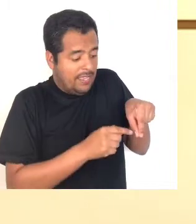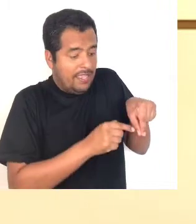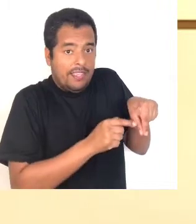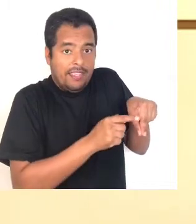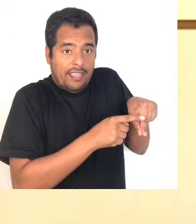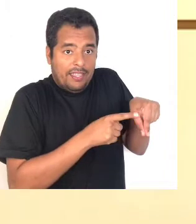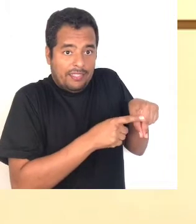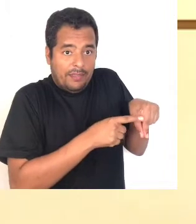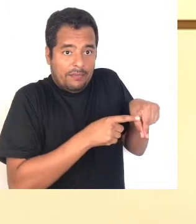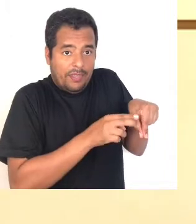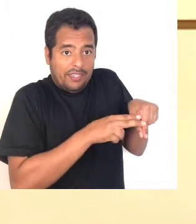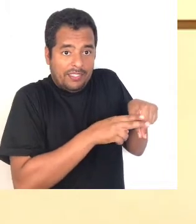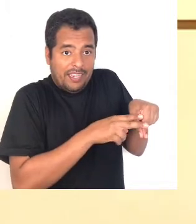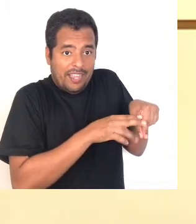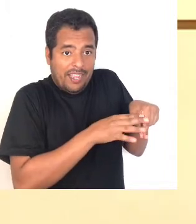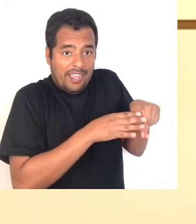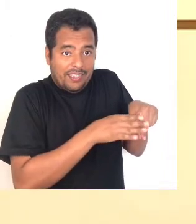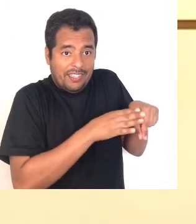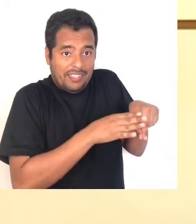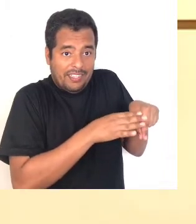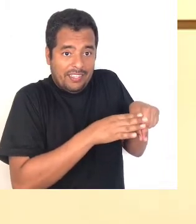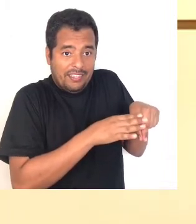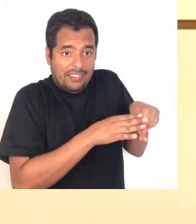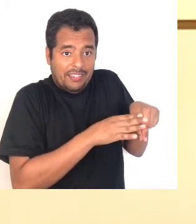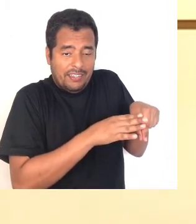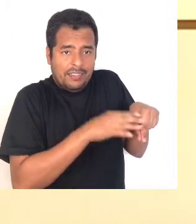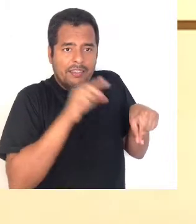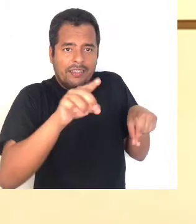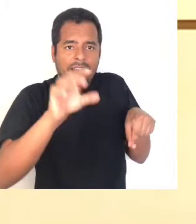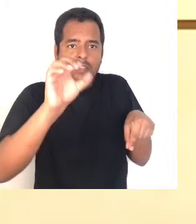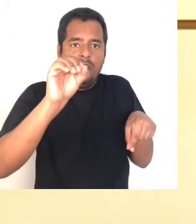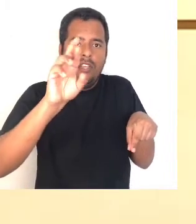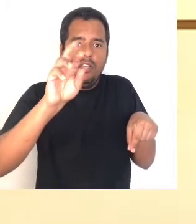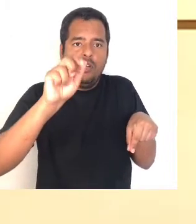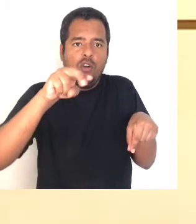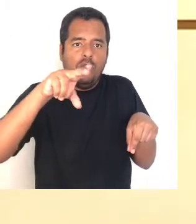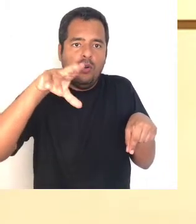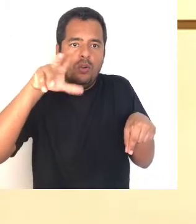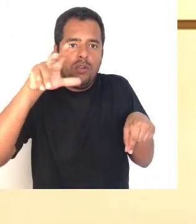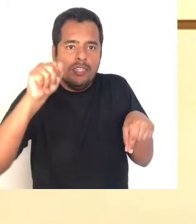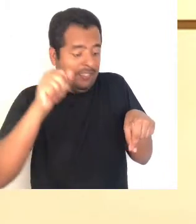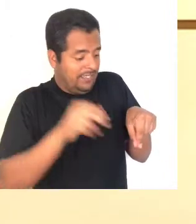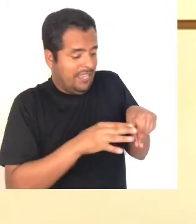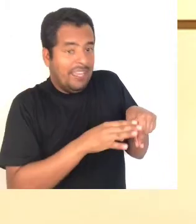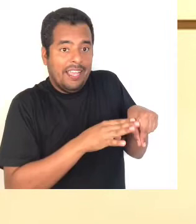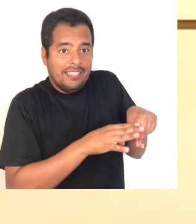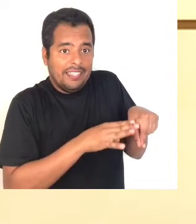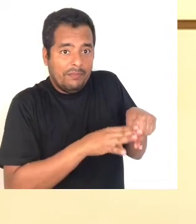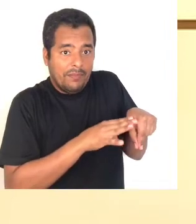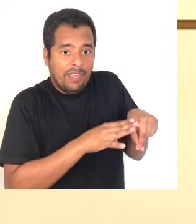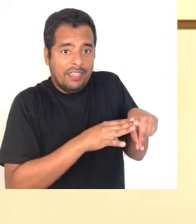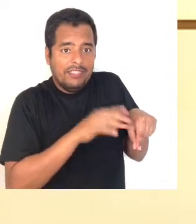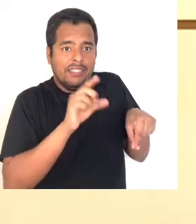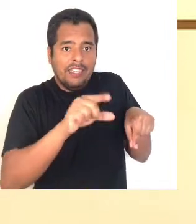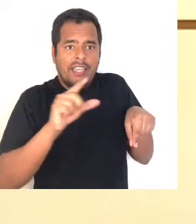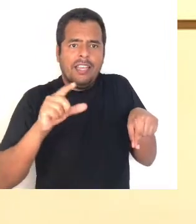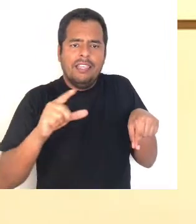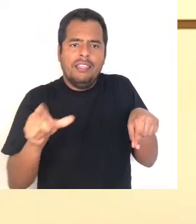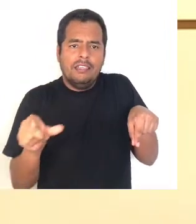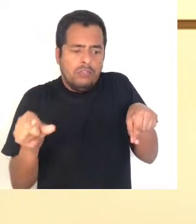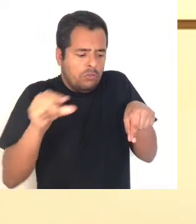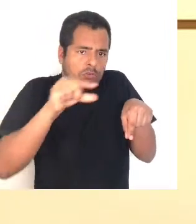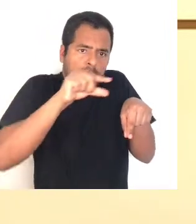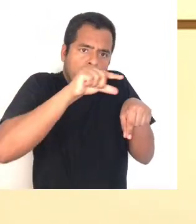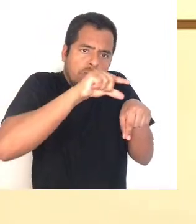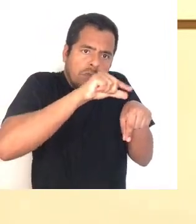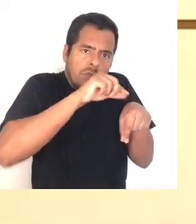E a fase, deixa ela separada, e a fase orgânica, está lá em cima, eu